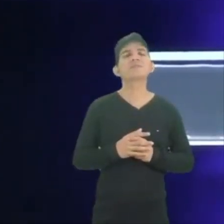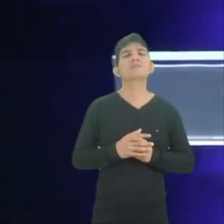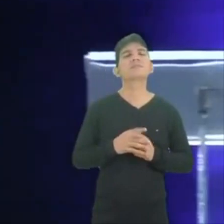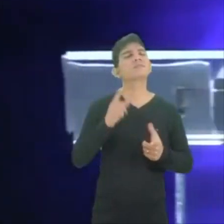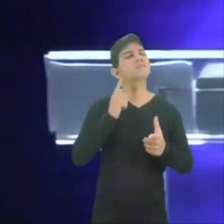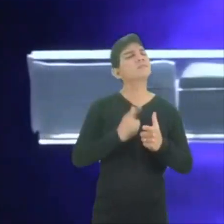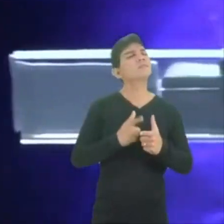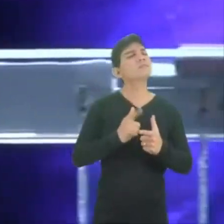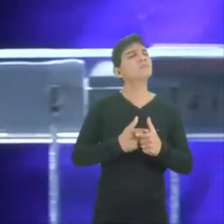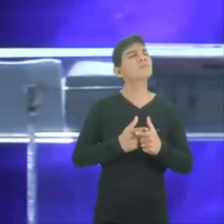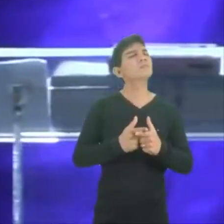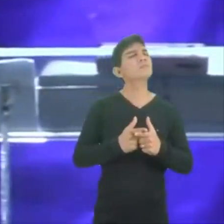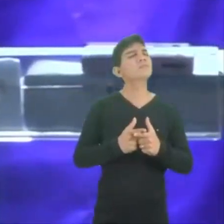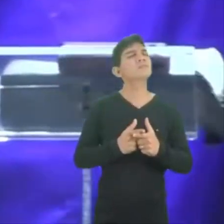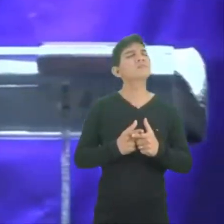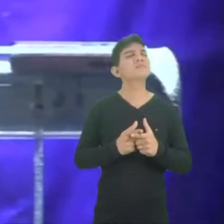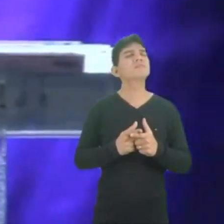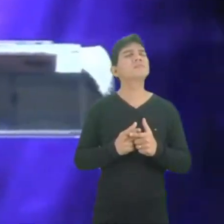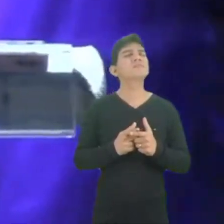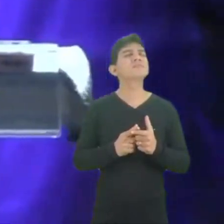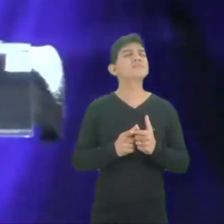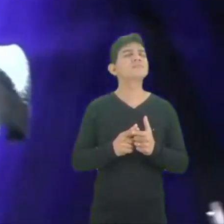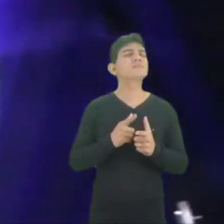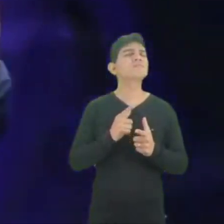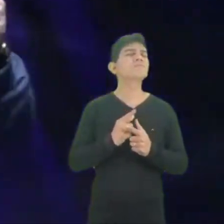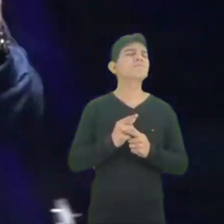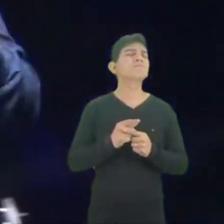Porque se materializa, se